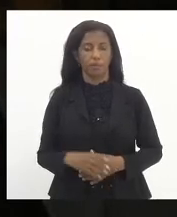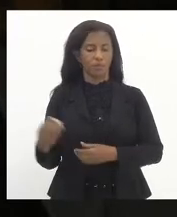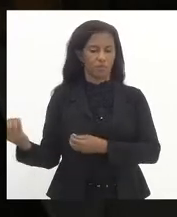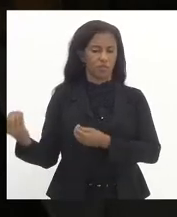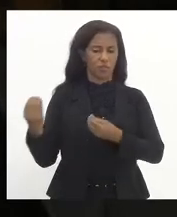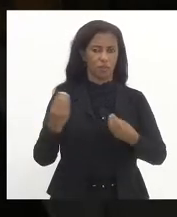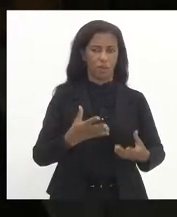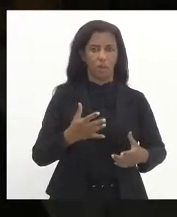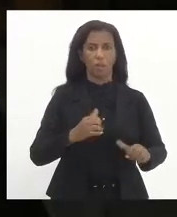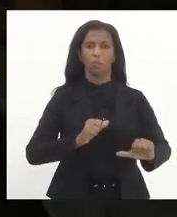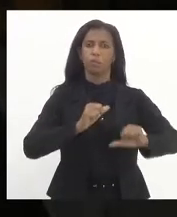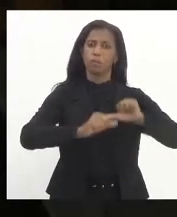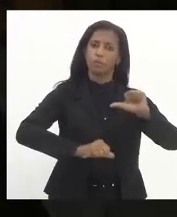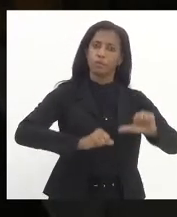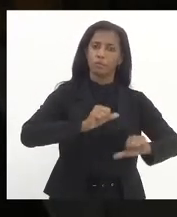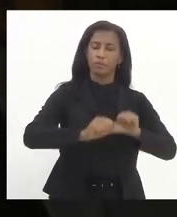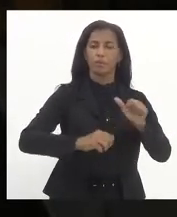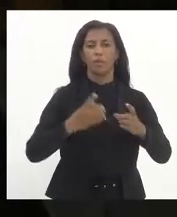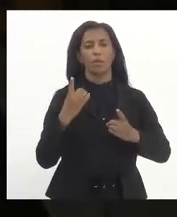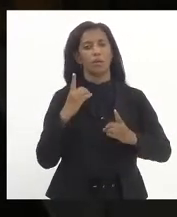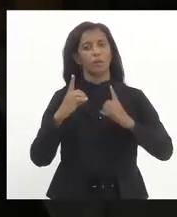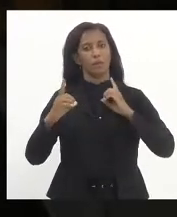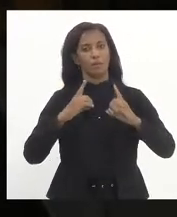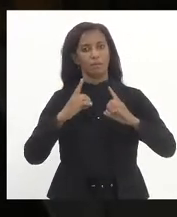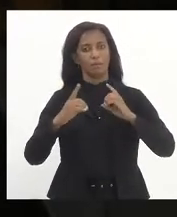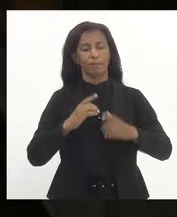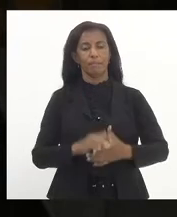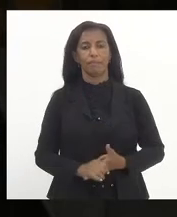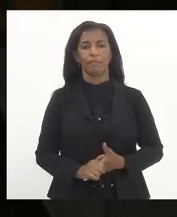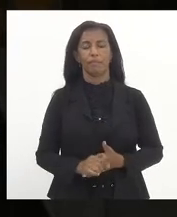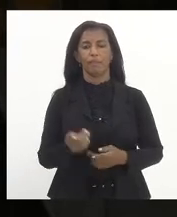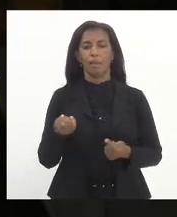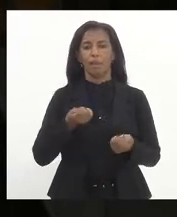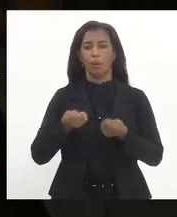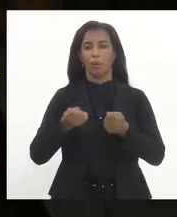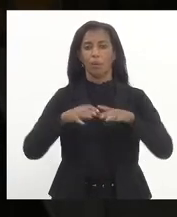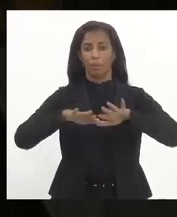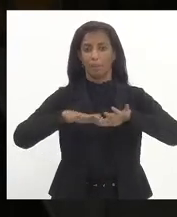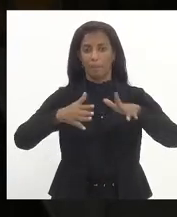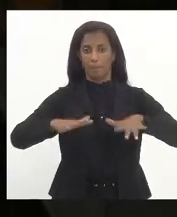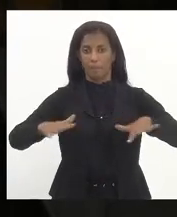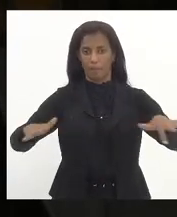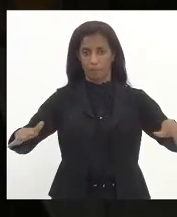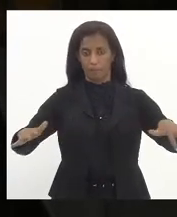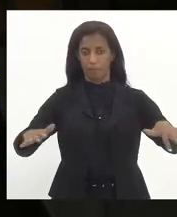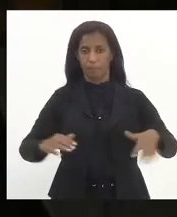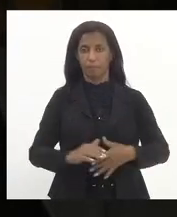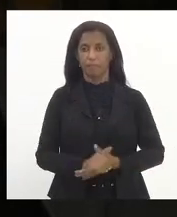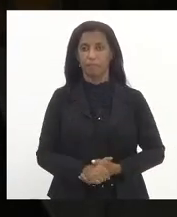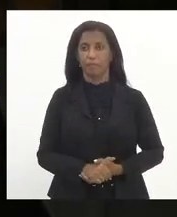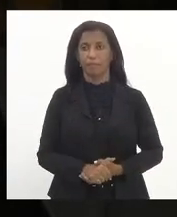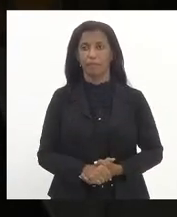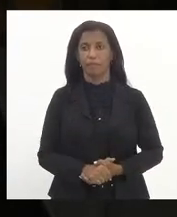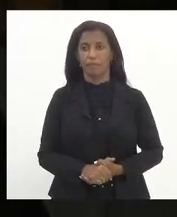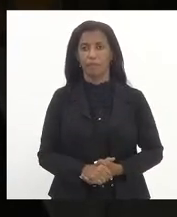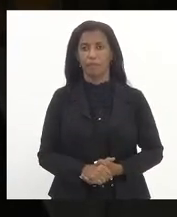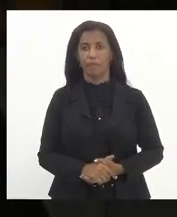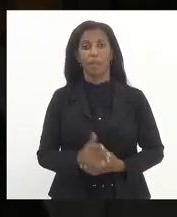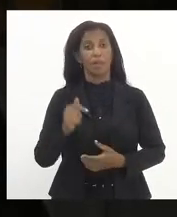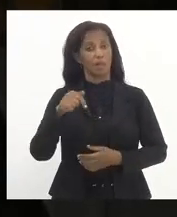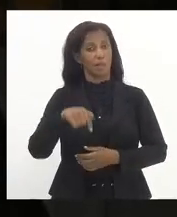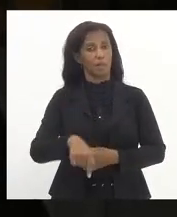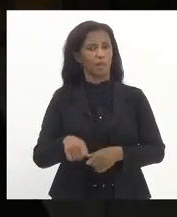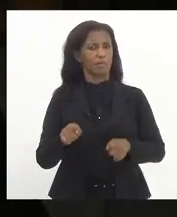relançando o debate da economia do mar, né? E para isso tem